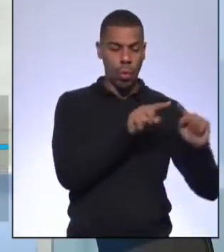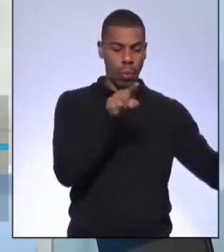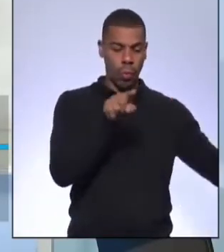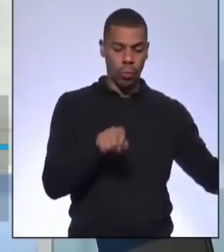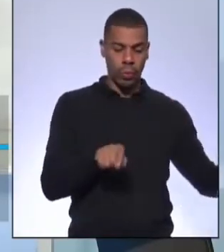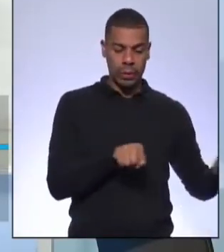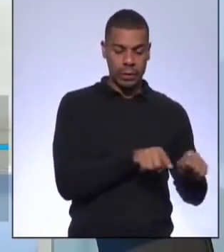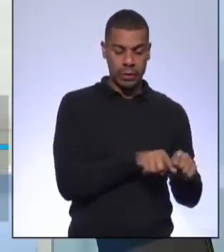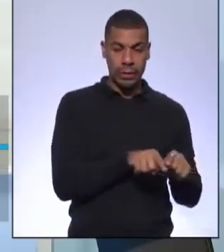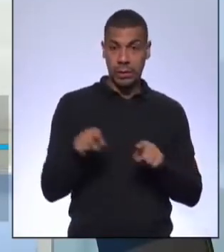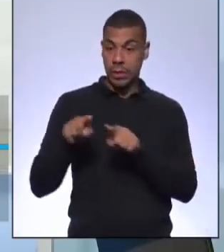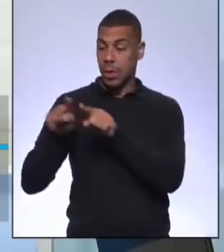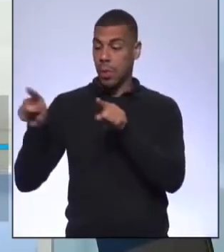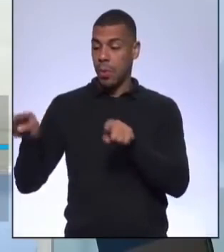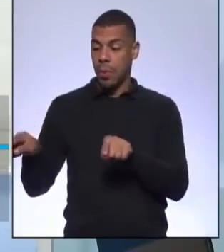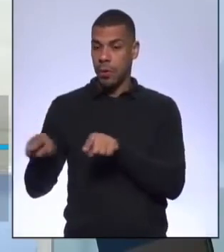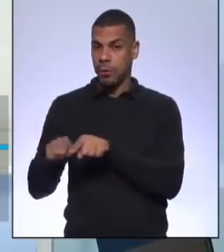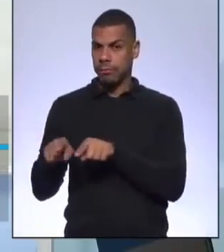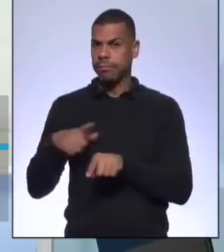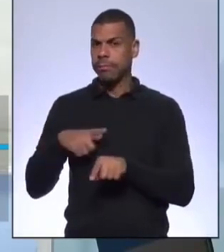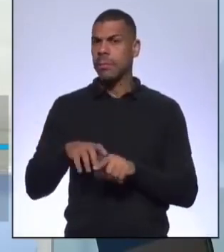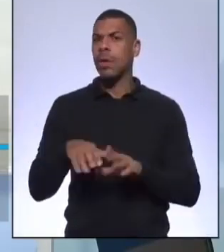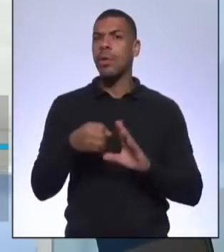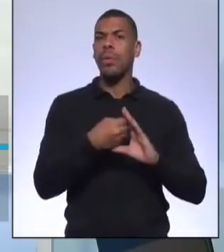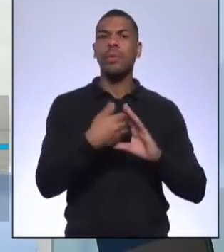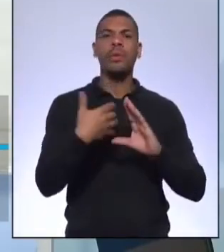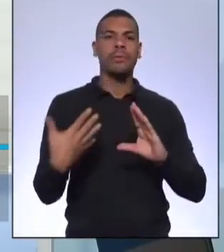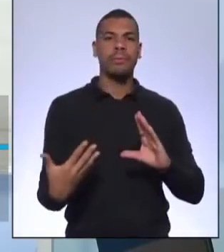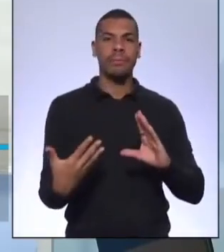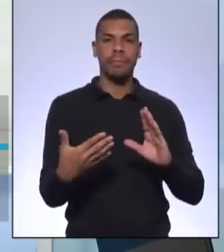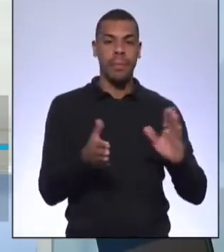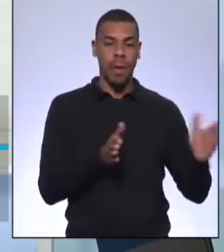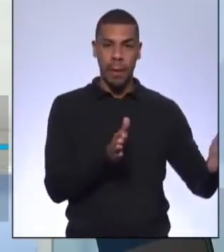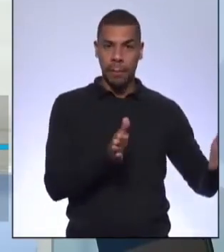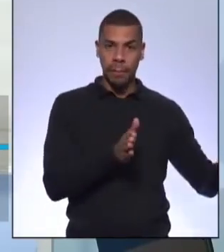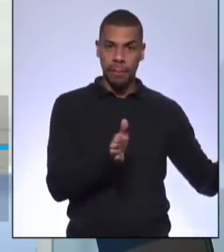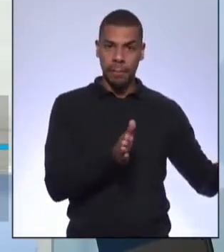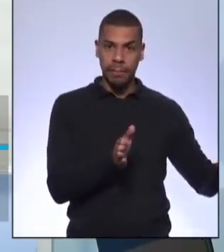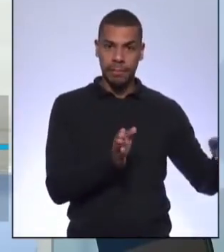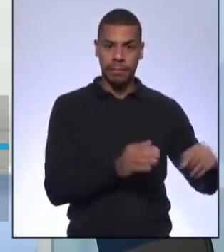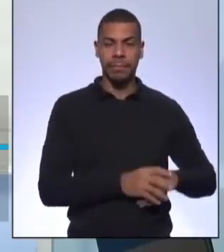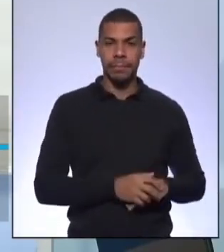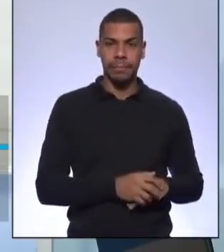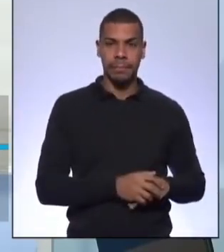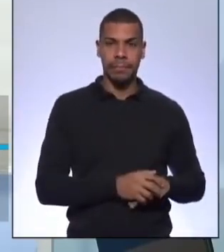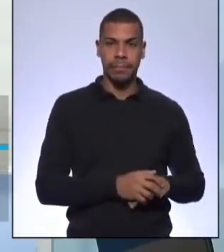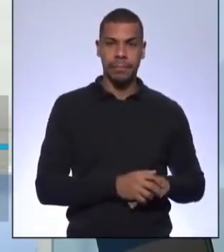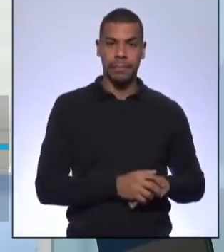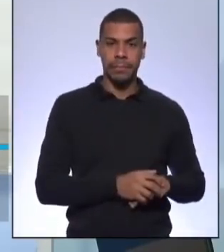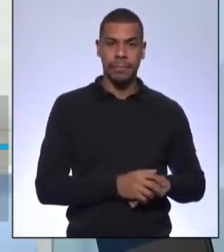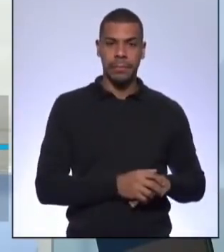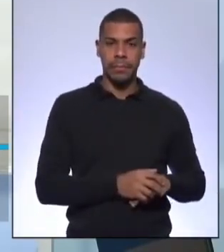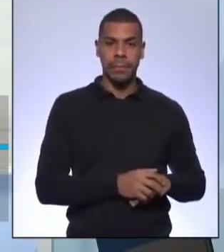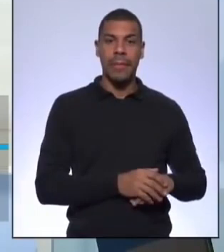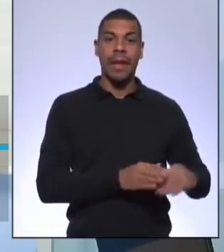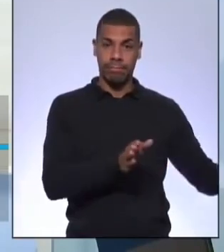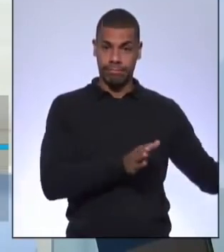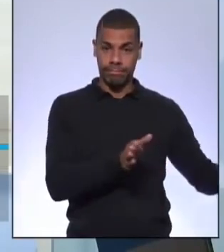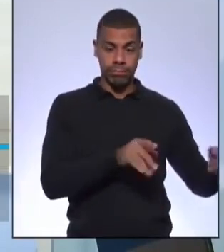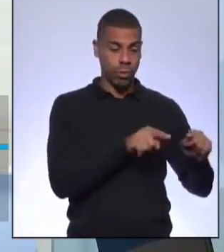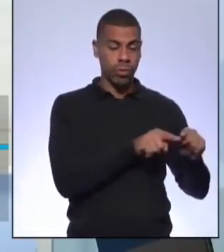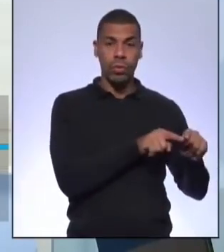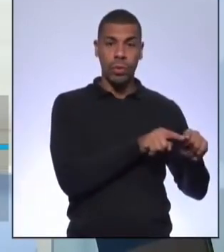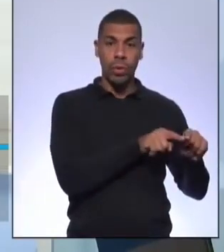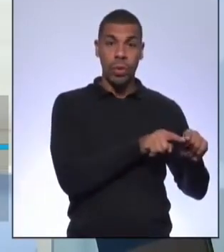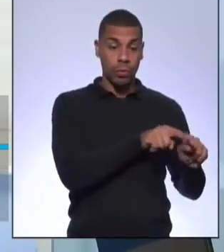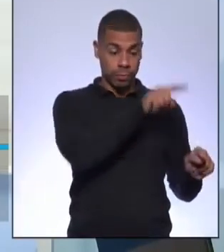retângulo, eles têm o quê? Essa característica de lados paralelos, tanto no sentido vertical, quanto